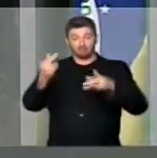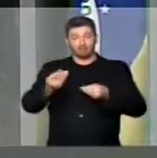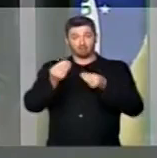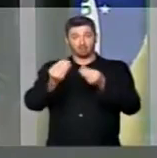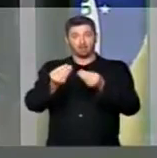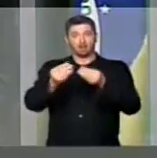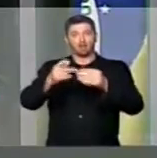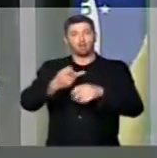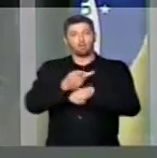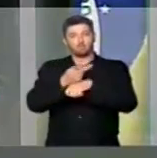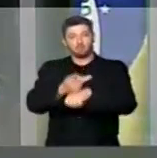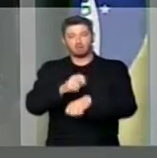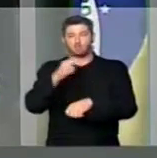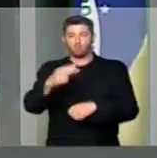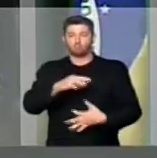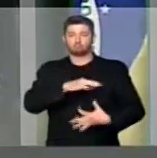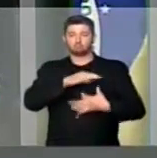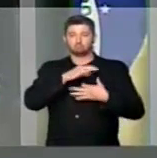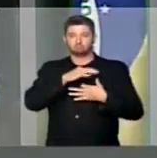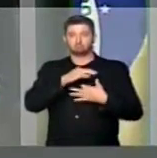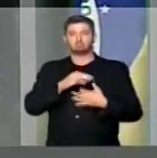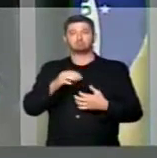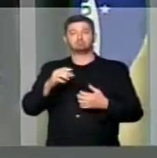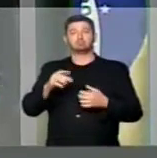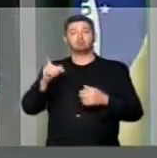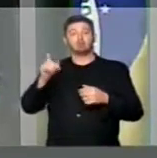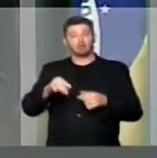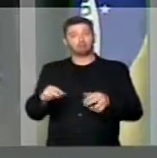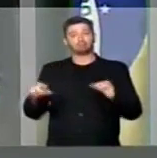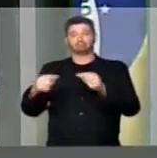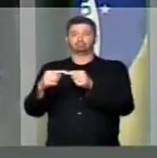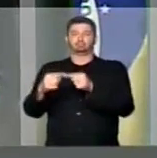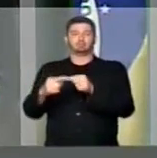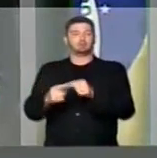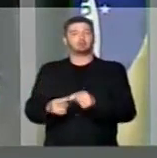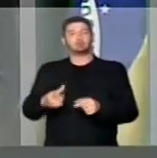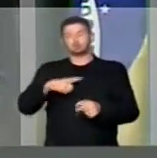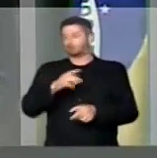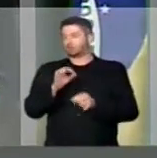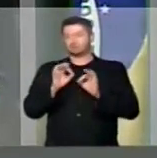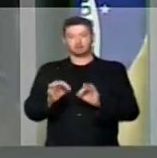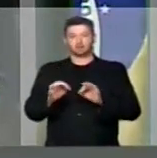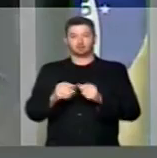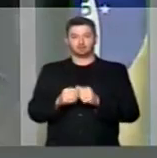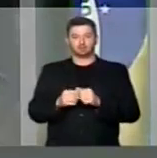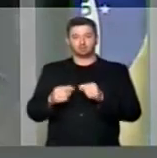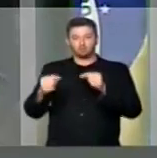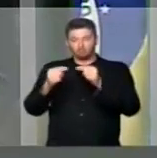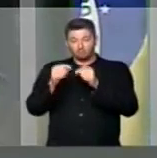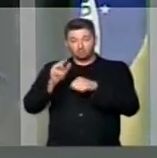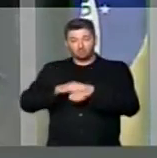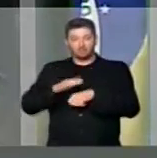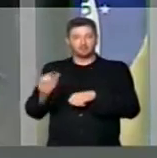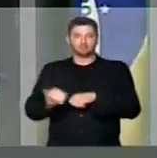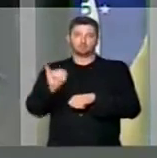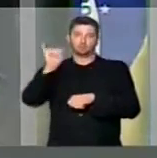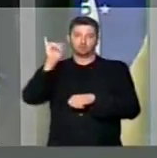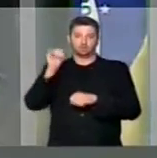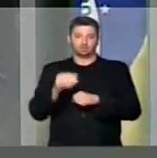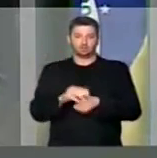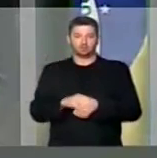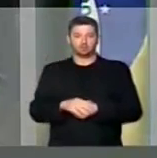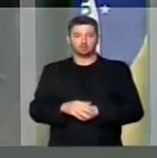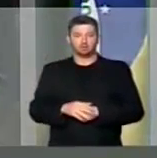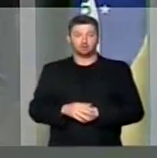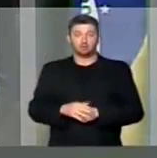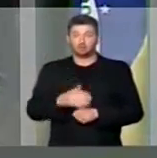medalhas integram os jogos e deles são indissociáveis. Consistem, sem dúvida alguma, em um de seus pontos mais altos e mais